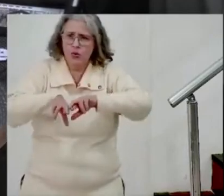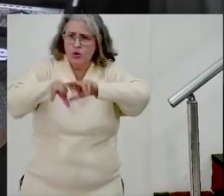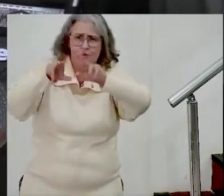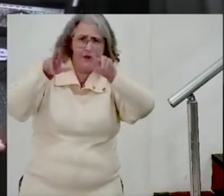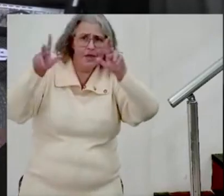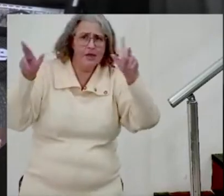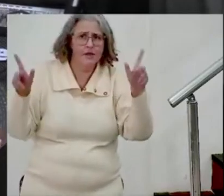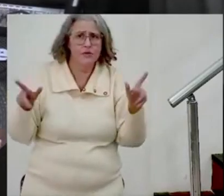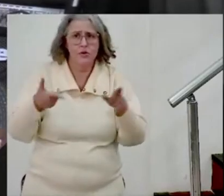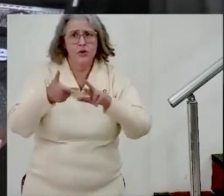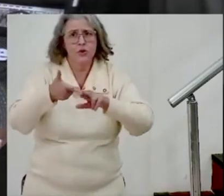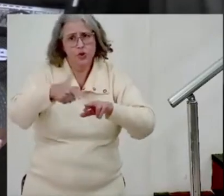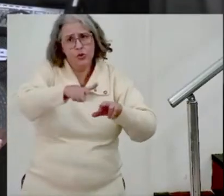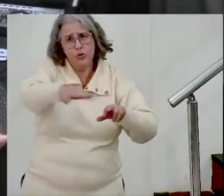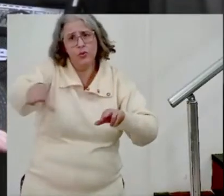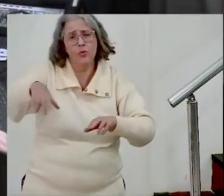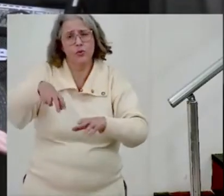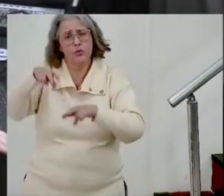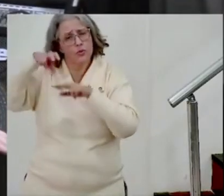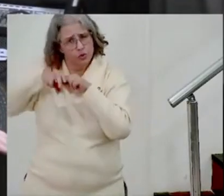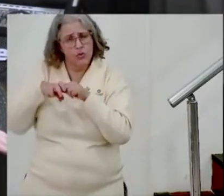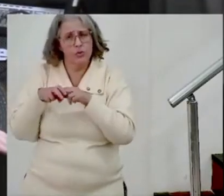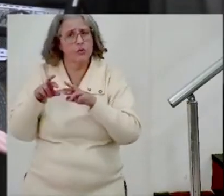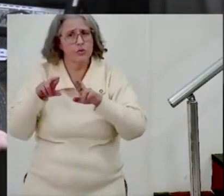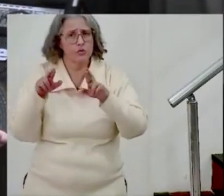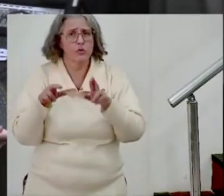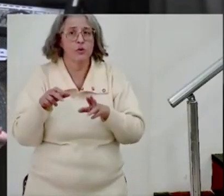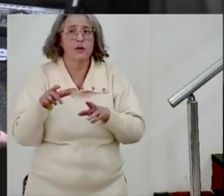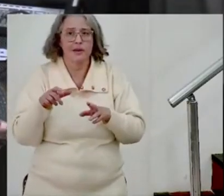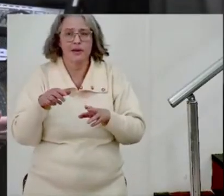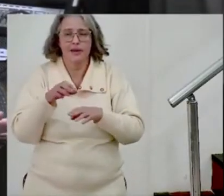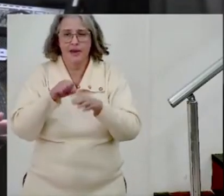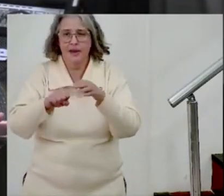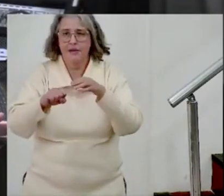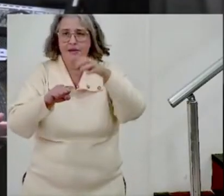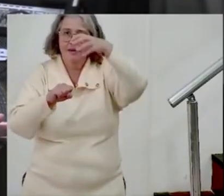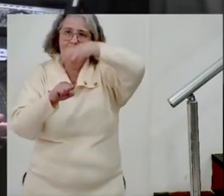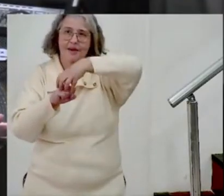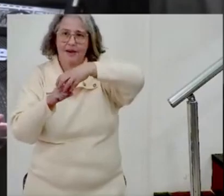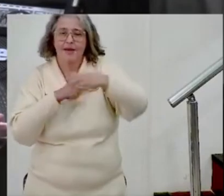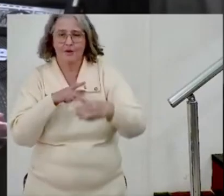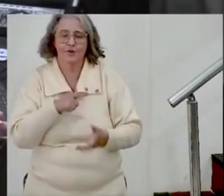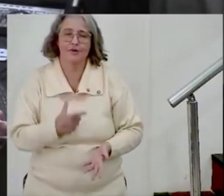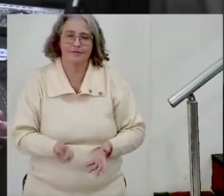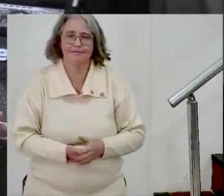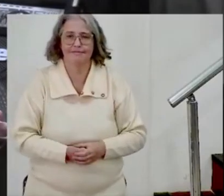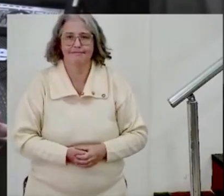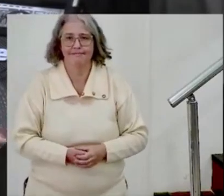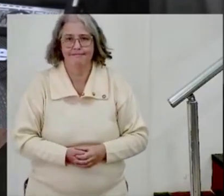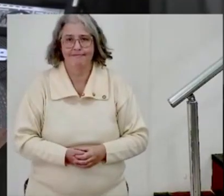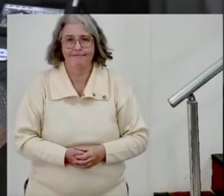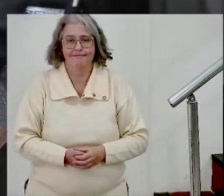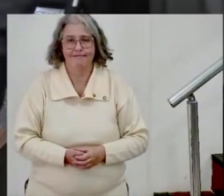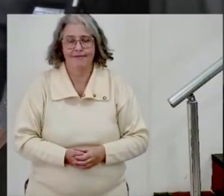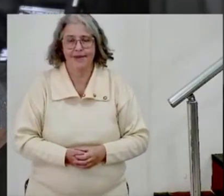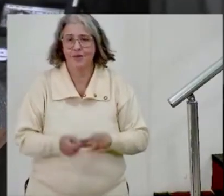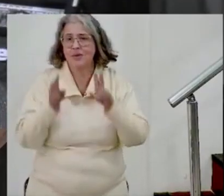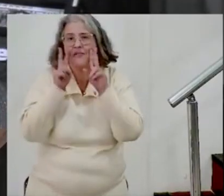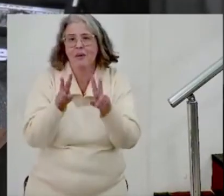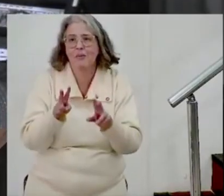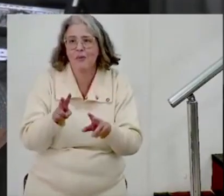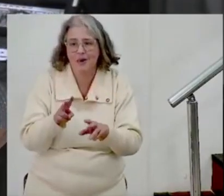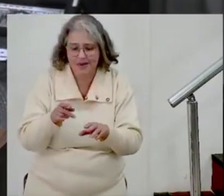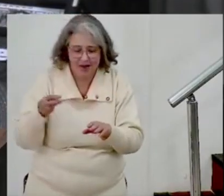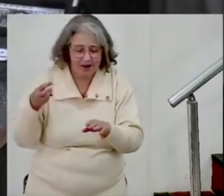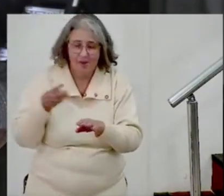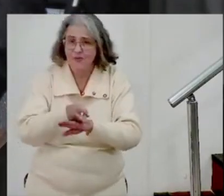ele precisava fazer marketing. E como ele não tinha Instagram para fazer um story ou um Reels, entendeu? Não dava para mandar uma mensagem de WhatsApp